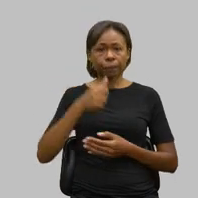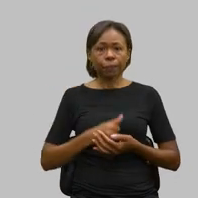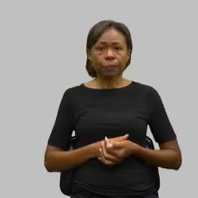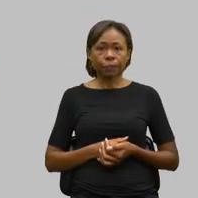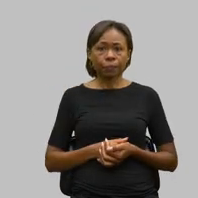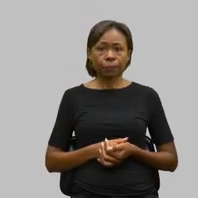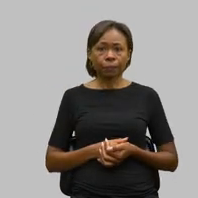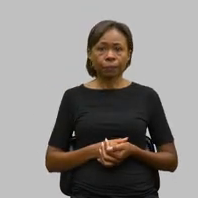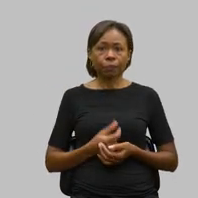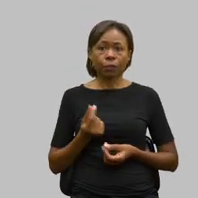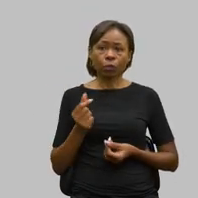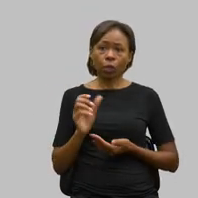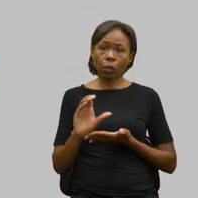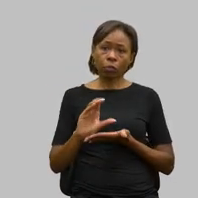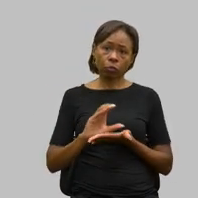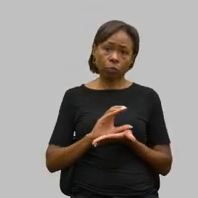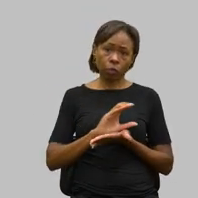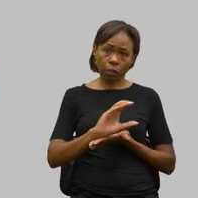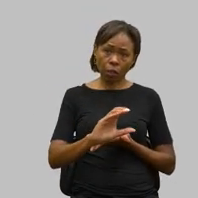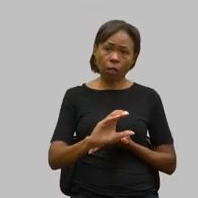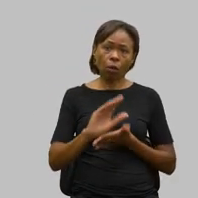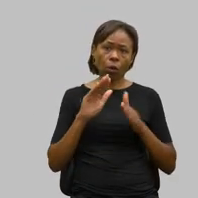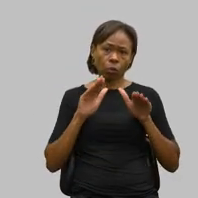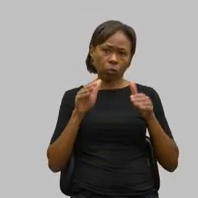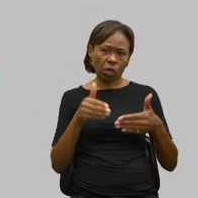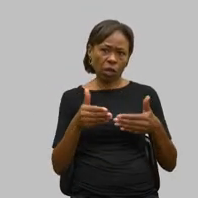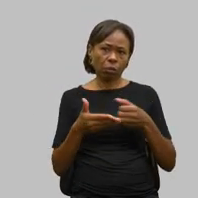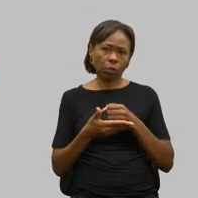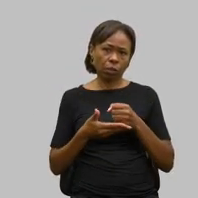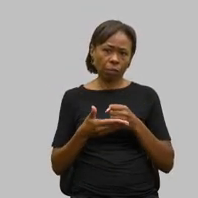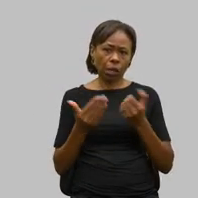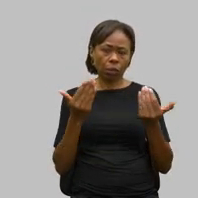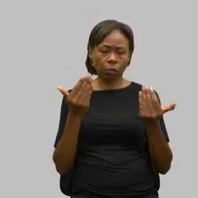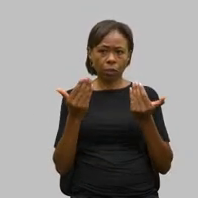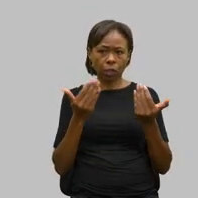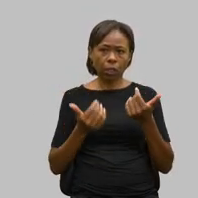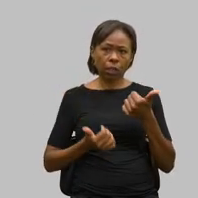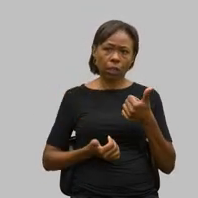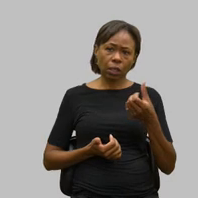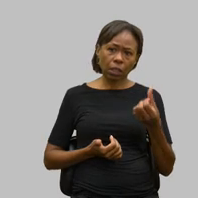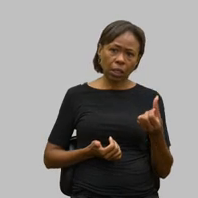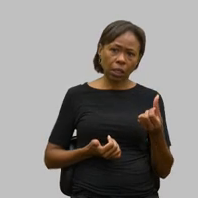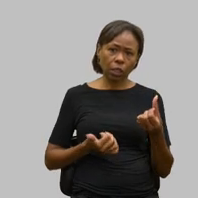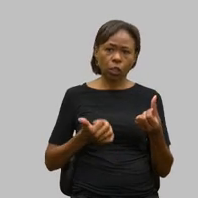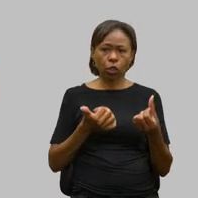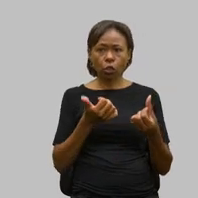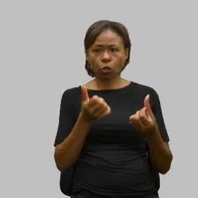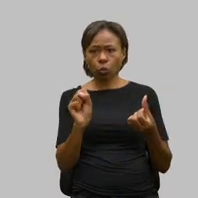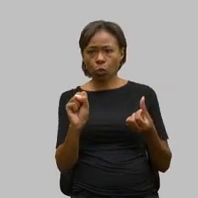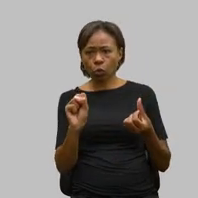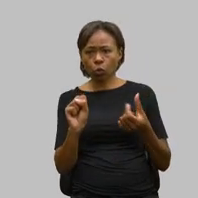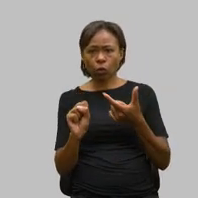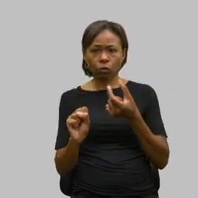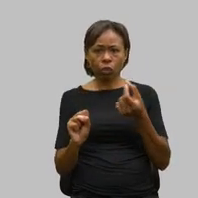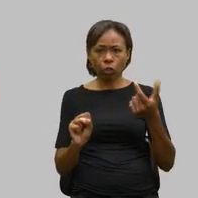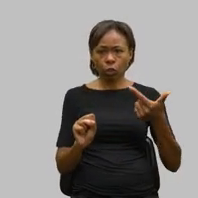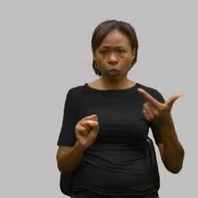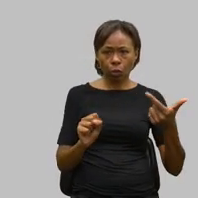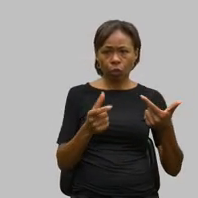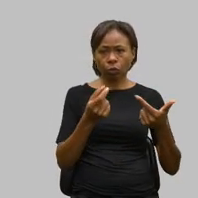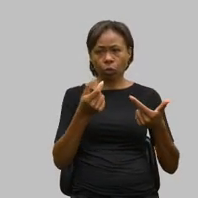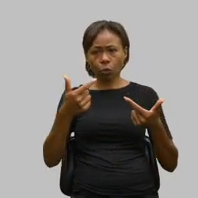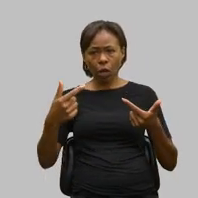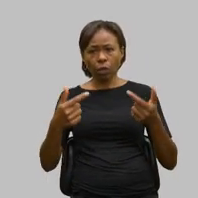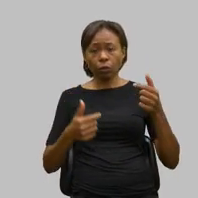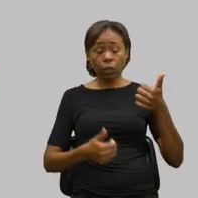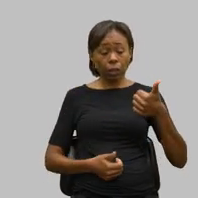financiamento da atenção primária só comparativo, lá de 16 a 18 e 22 a 24, lá saímos de, nem consigo ler, 140 milhões